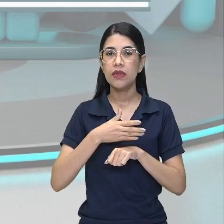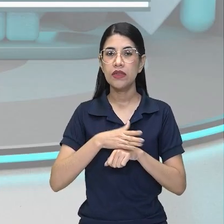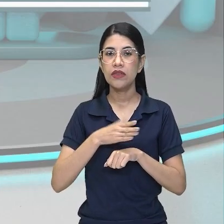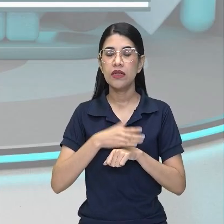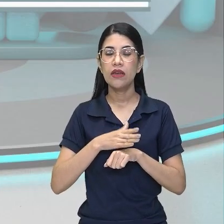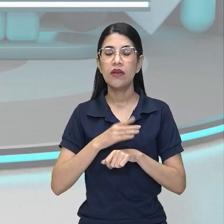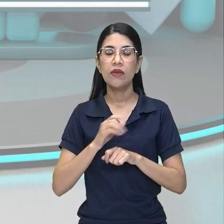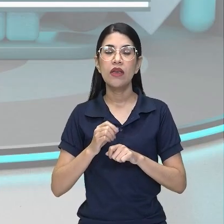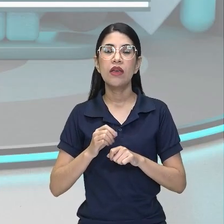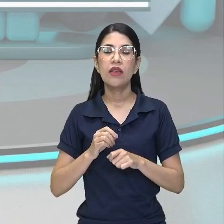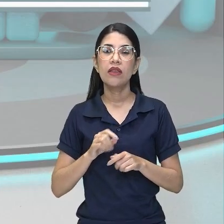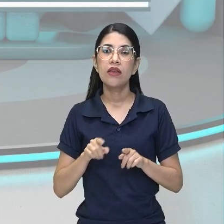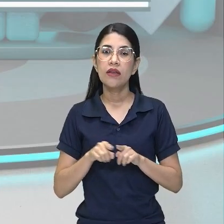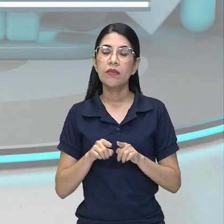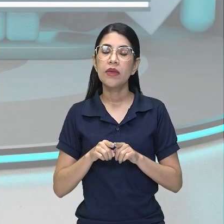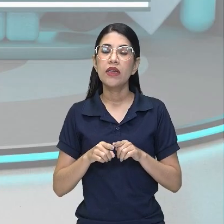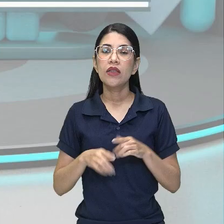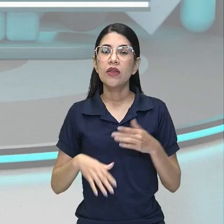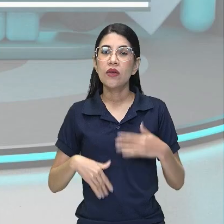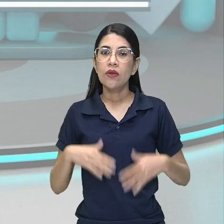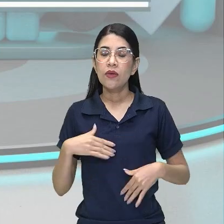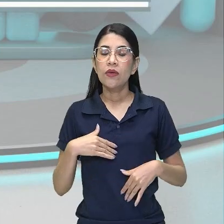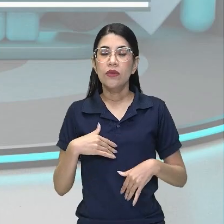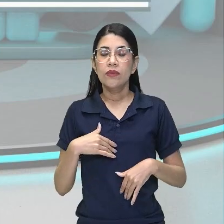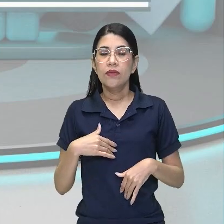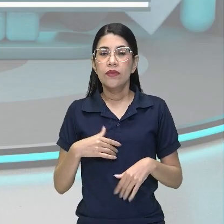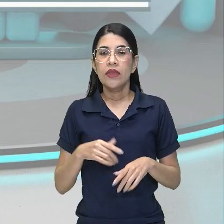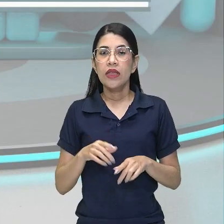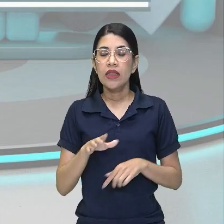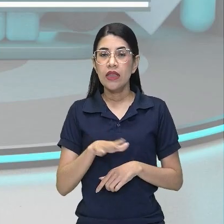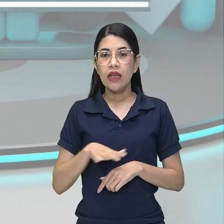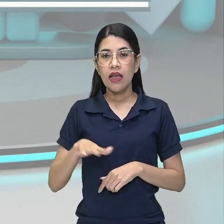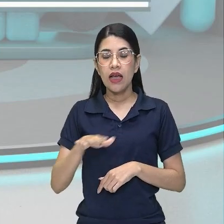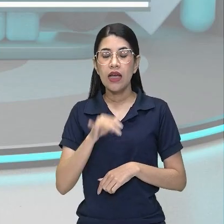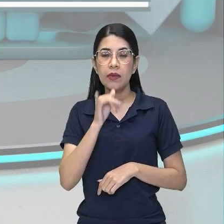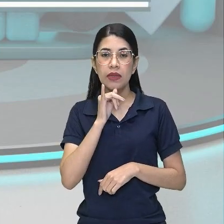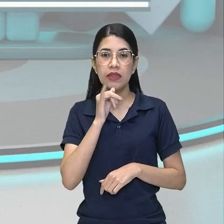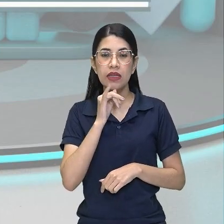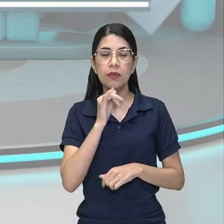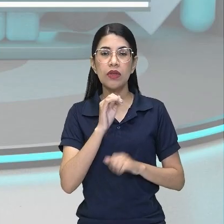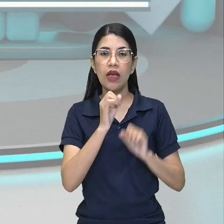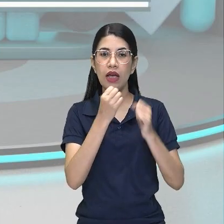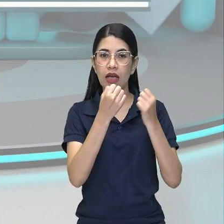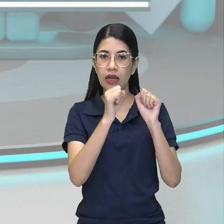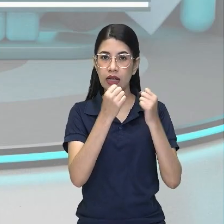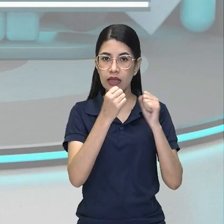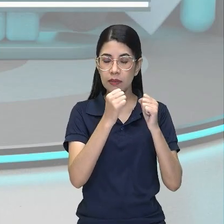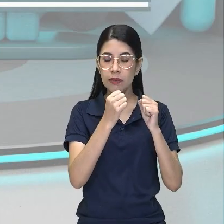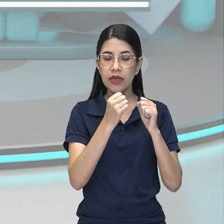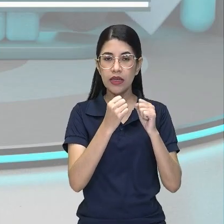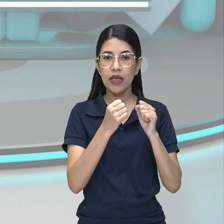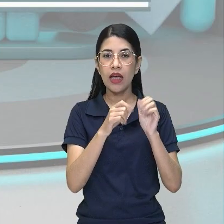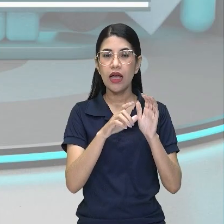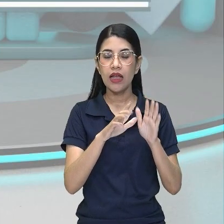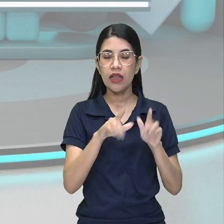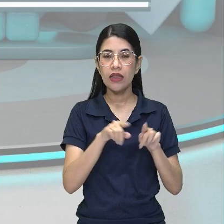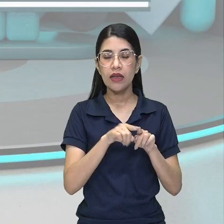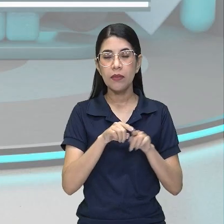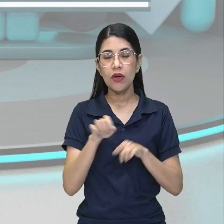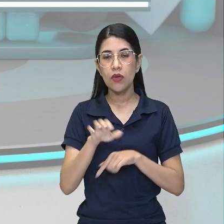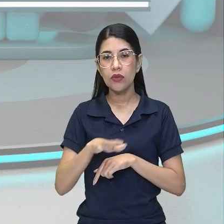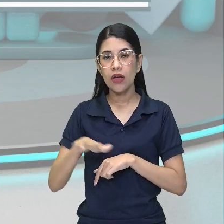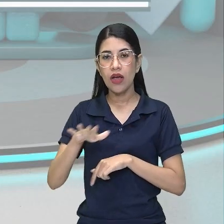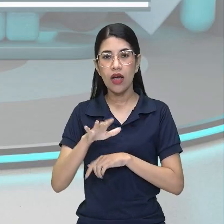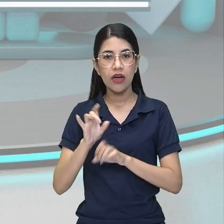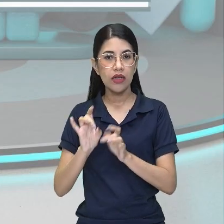de condicionamento físico. E é uma ginástica que é praticada em ambientes como academias ou também praticada em forma livre, tá?